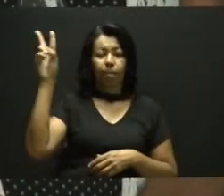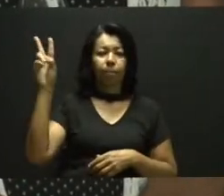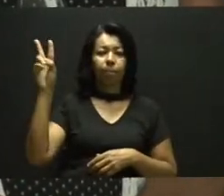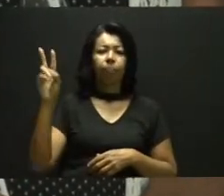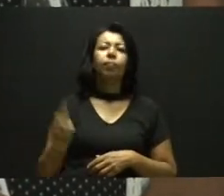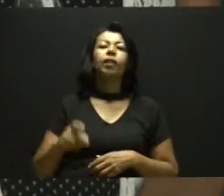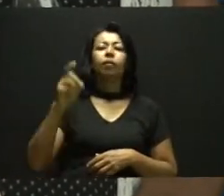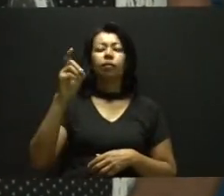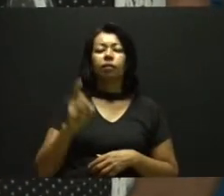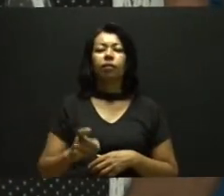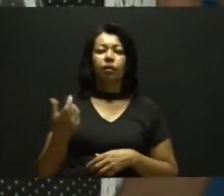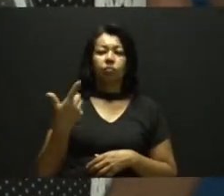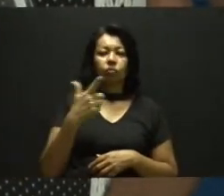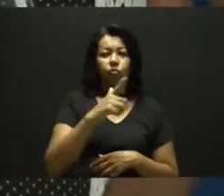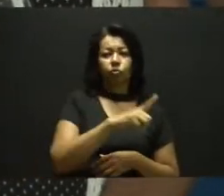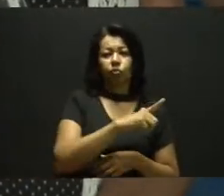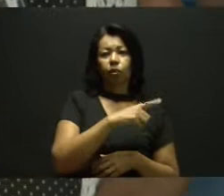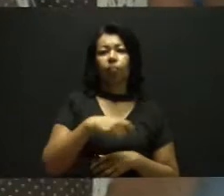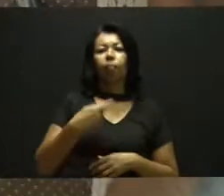salvador